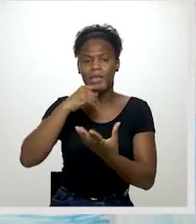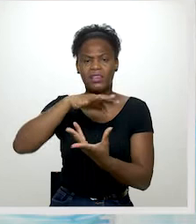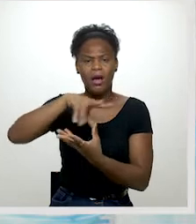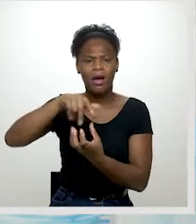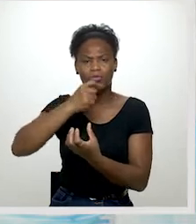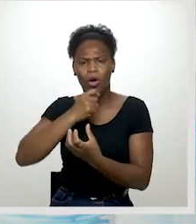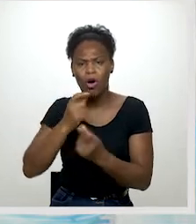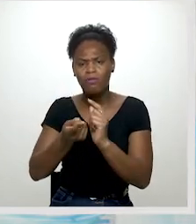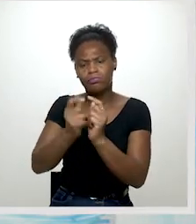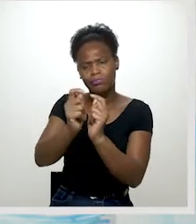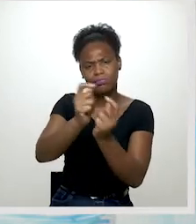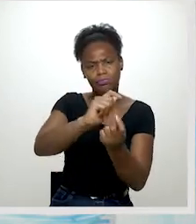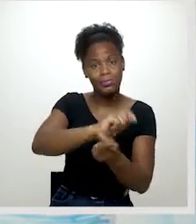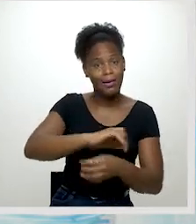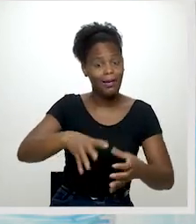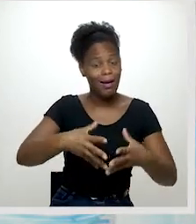mudanças enormes na sua atmosfera.